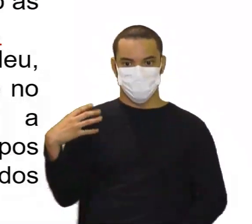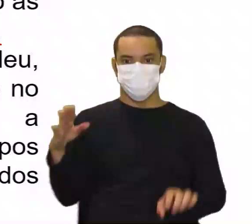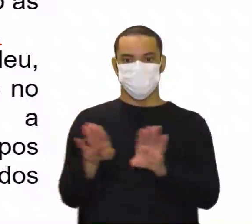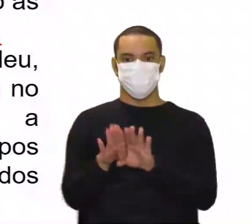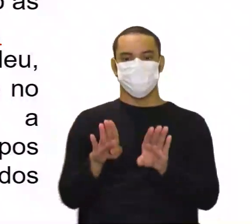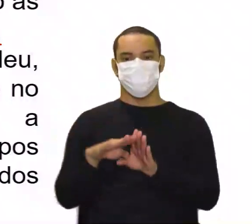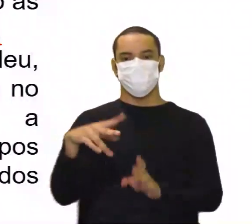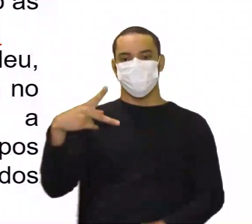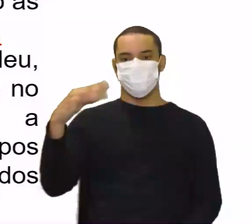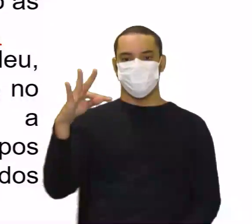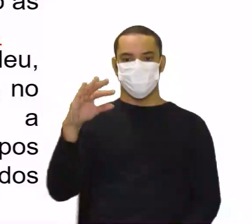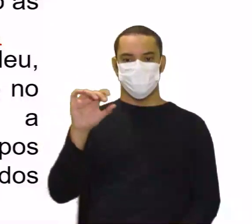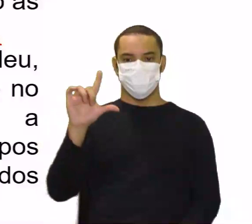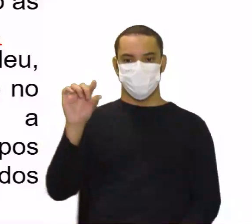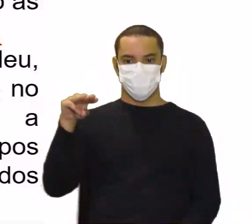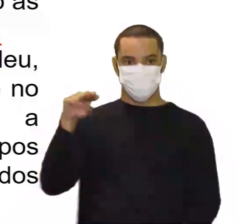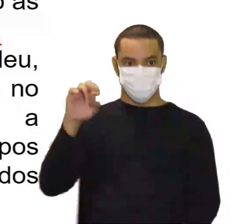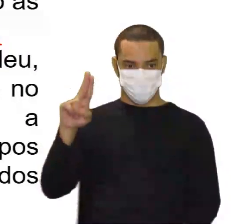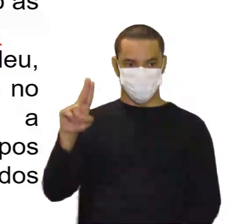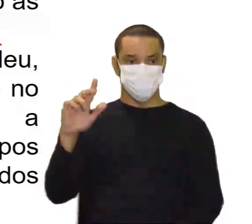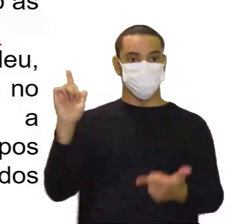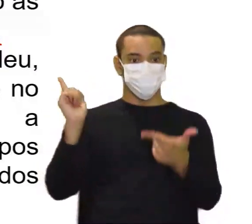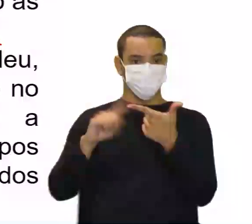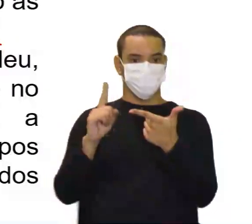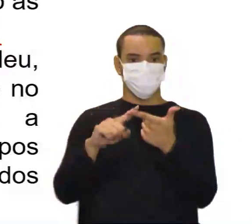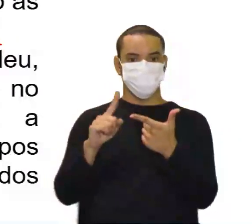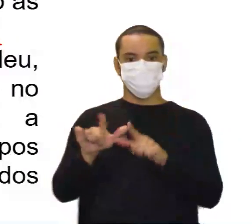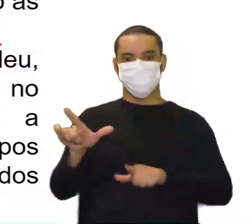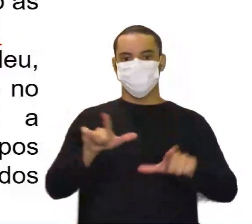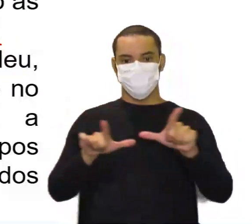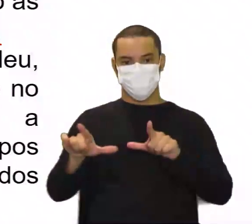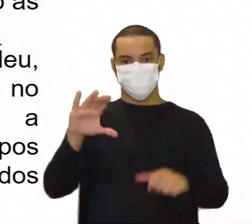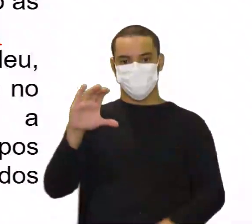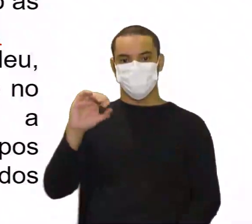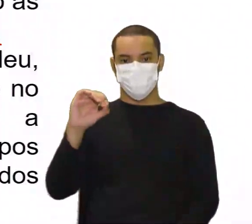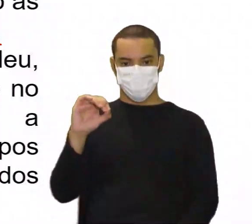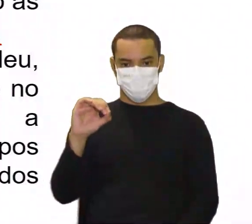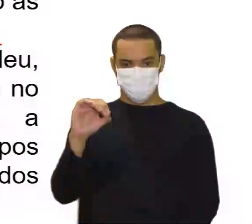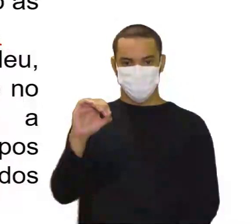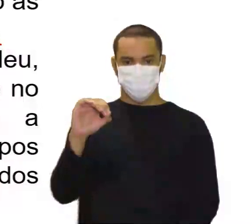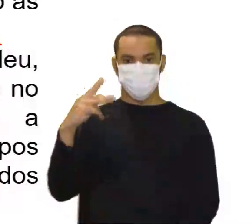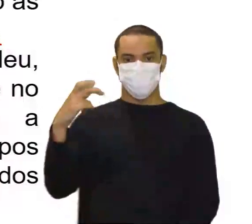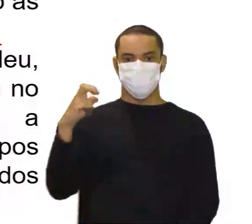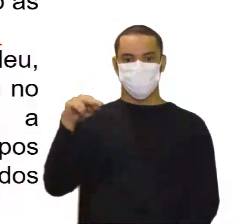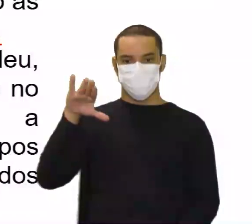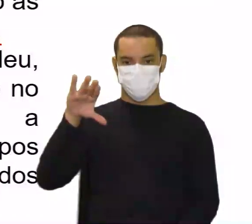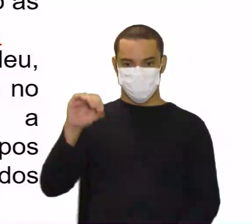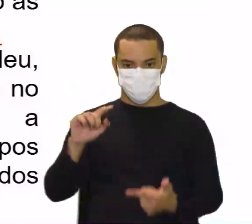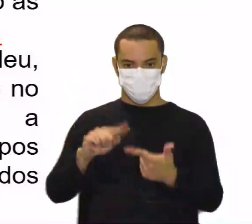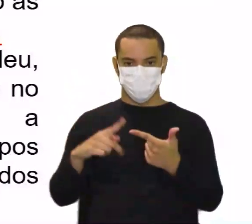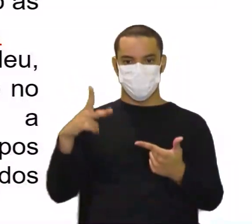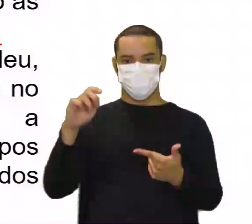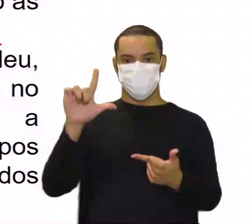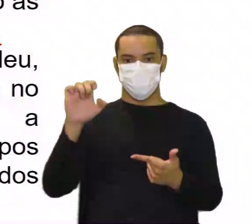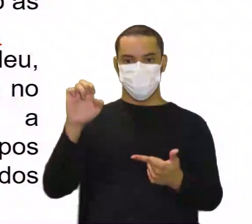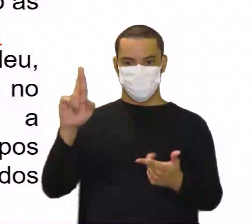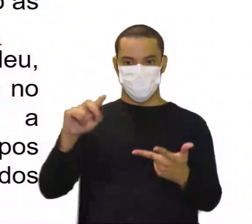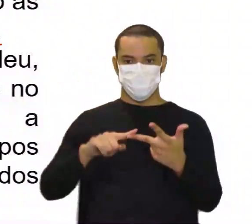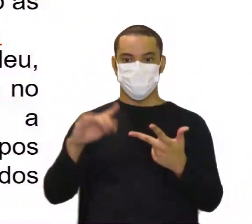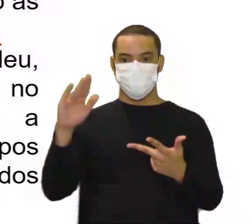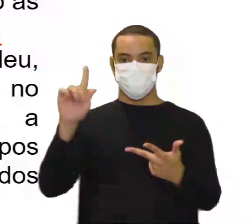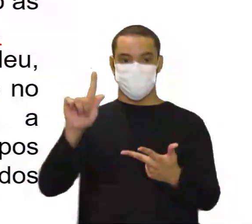Ptolomeu. 2. Os trabalhos de Copérnico, Kepler e Galileu, no século XVI,